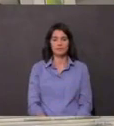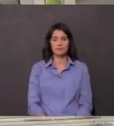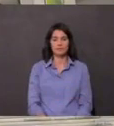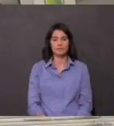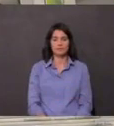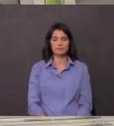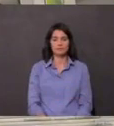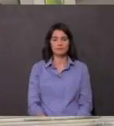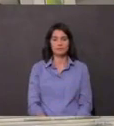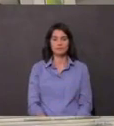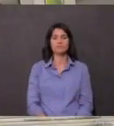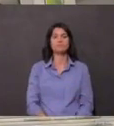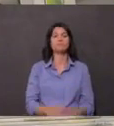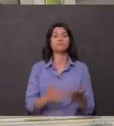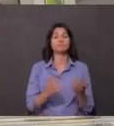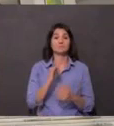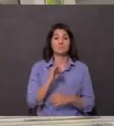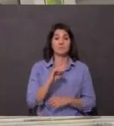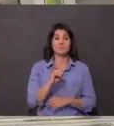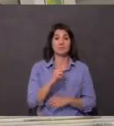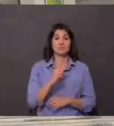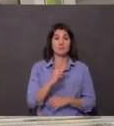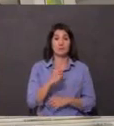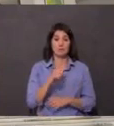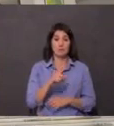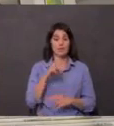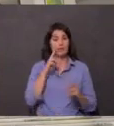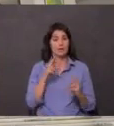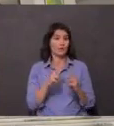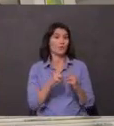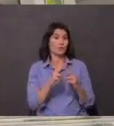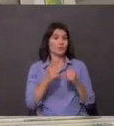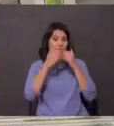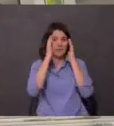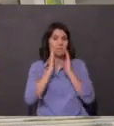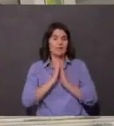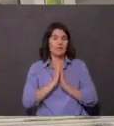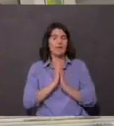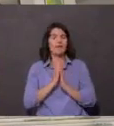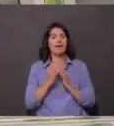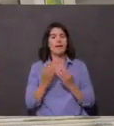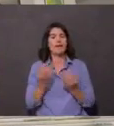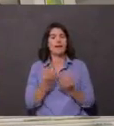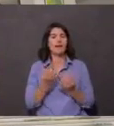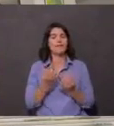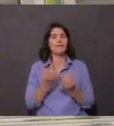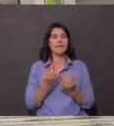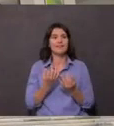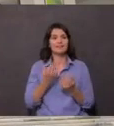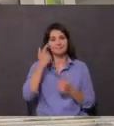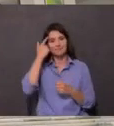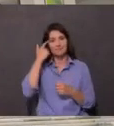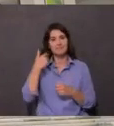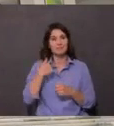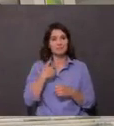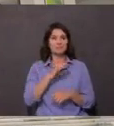No encontro com Isabel, Maria humildemente reconhece e saboreia como ninguém a misericórdia